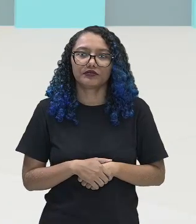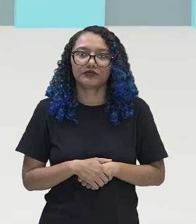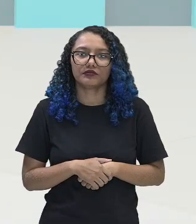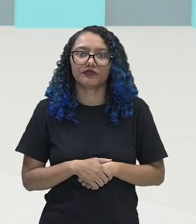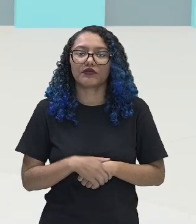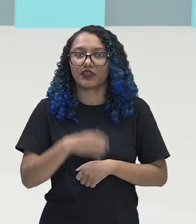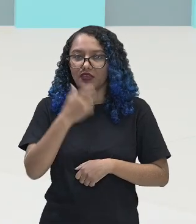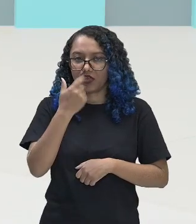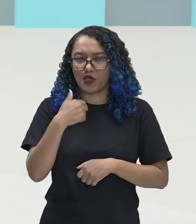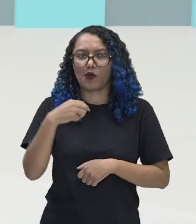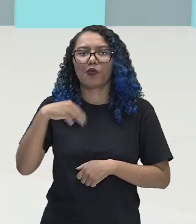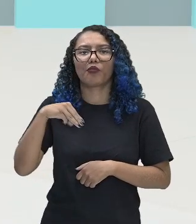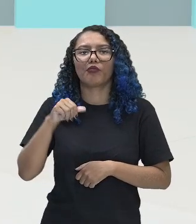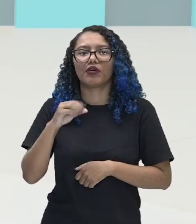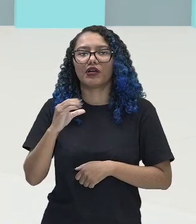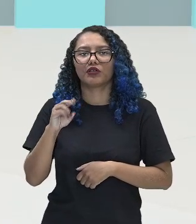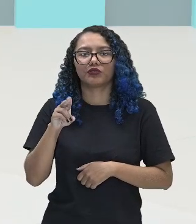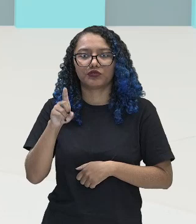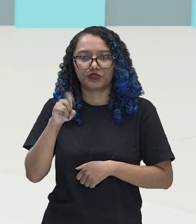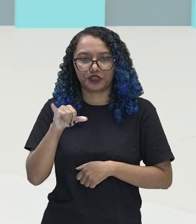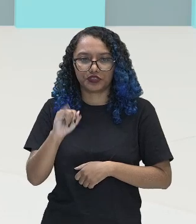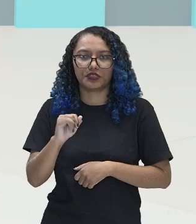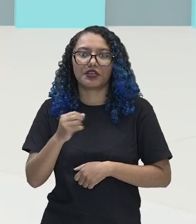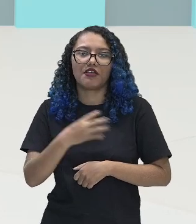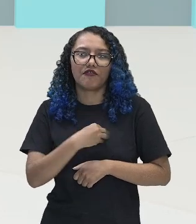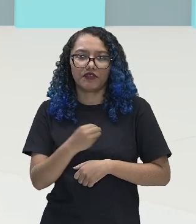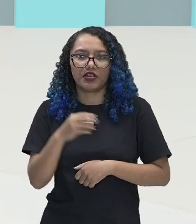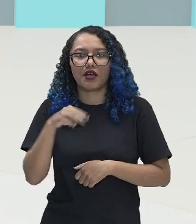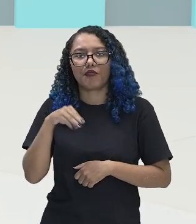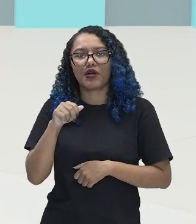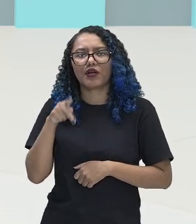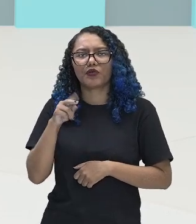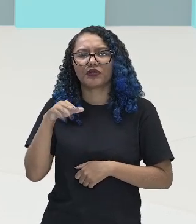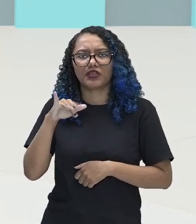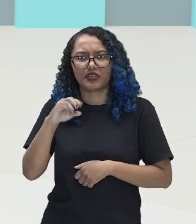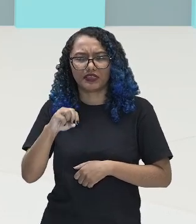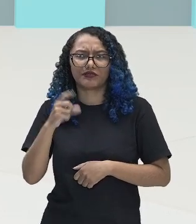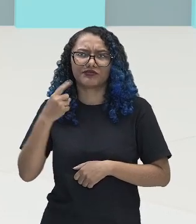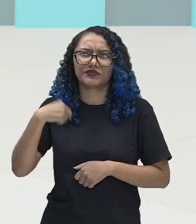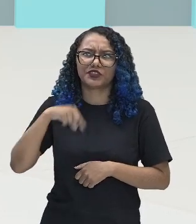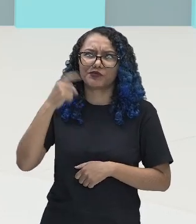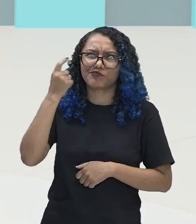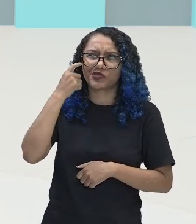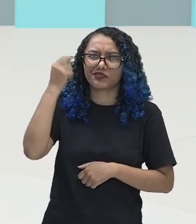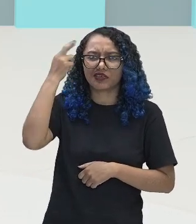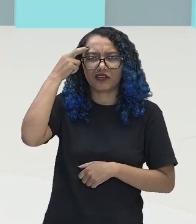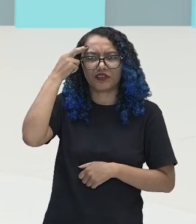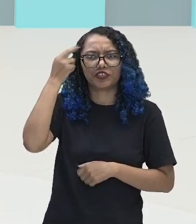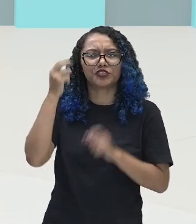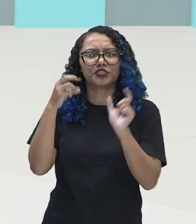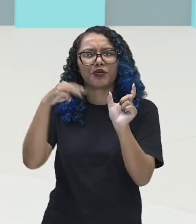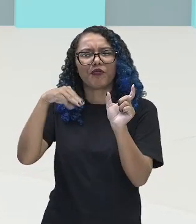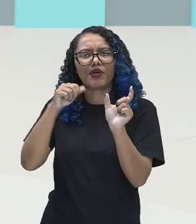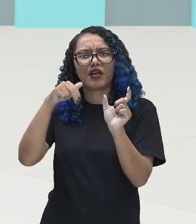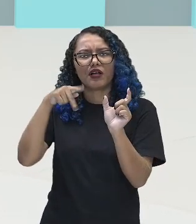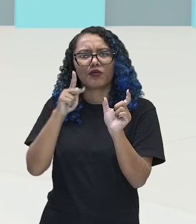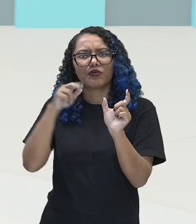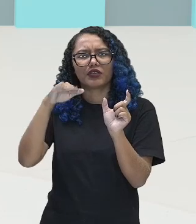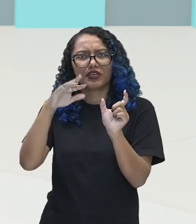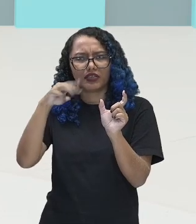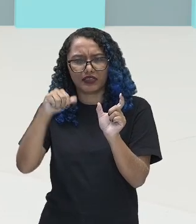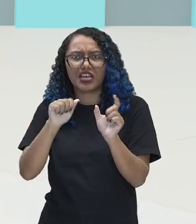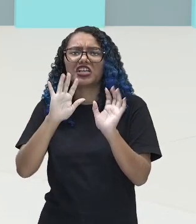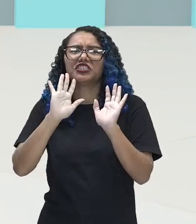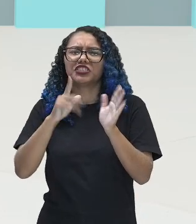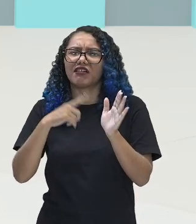Eu sou Macuxi, filha de Macunaíma. Se nós pensarmos, esse nome também já apareceu